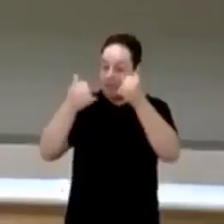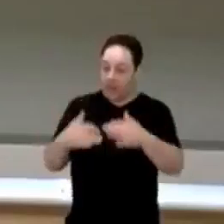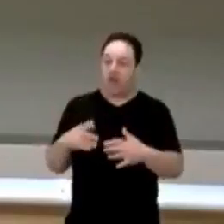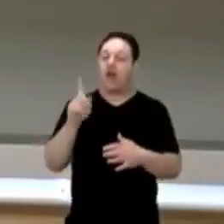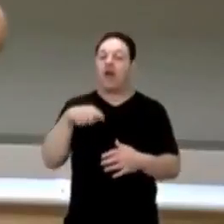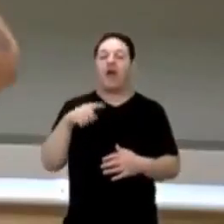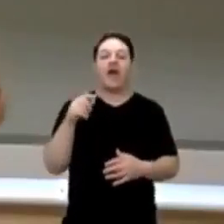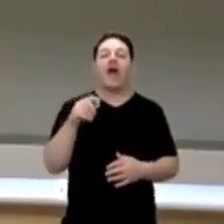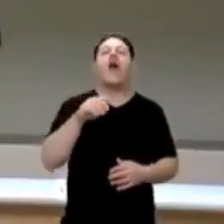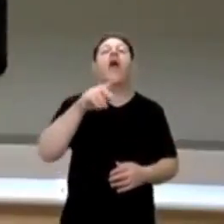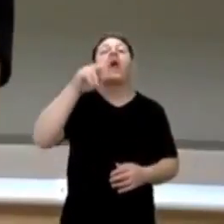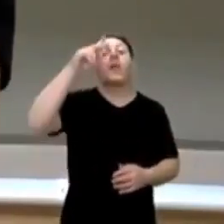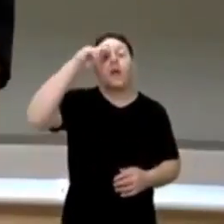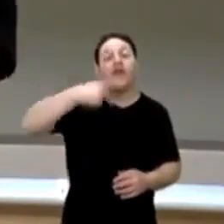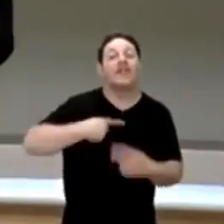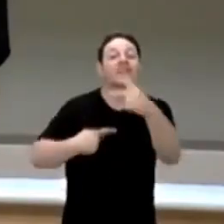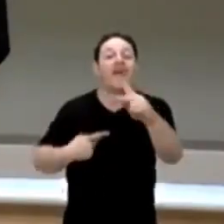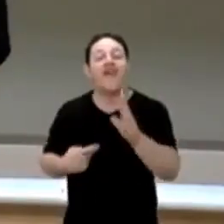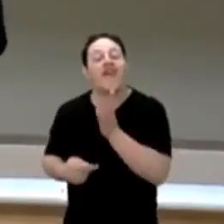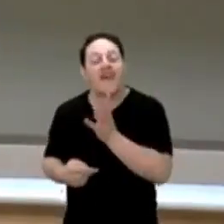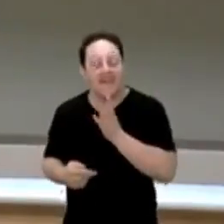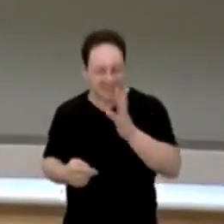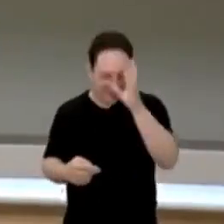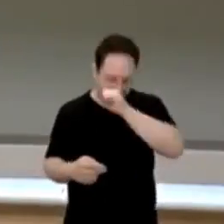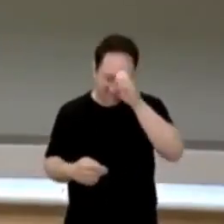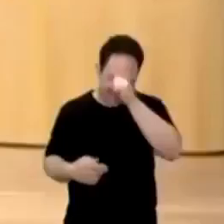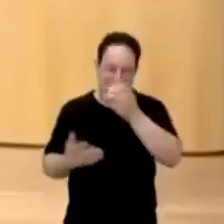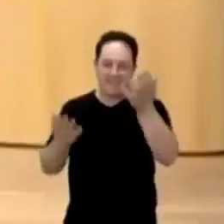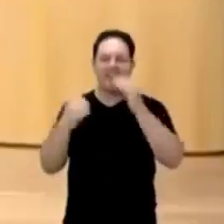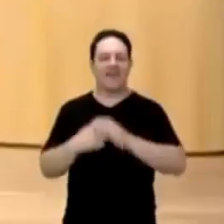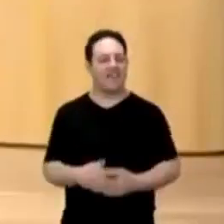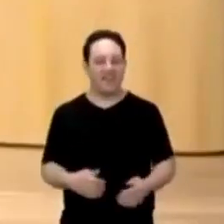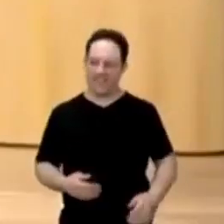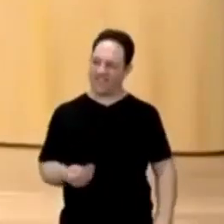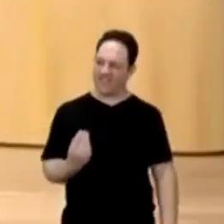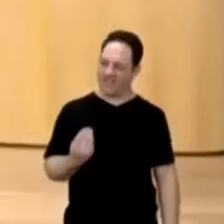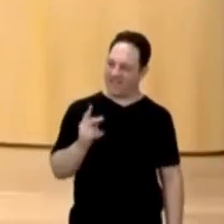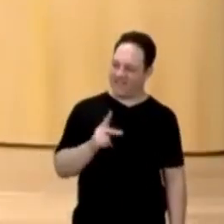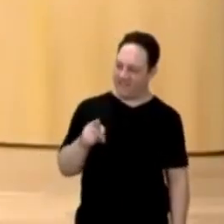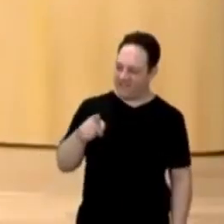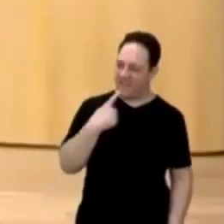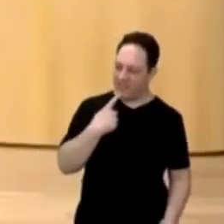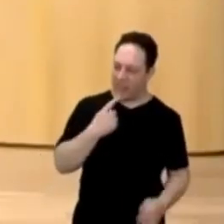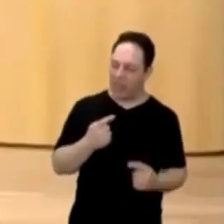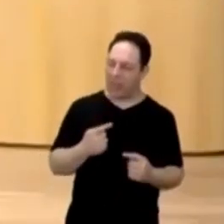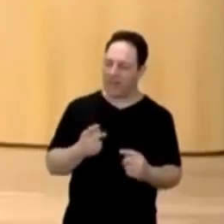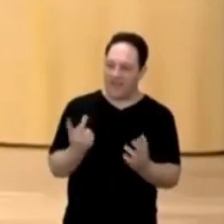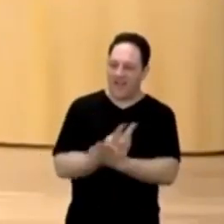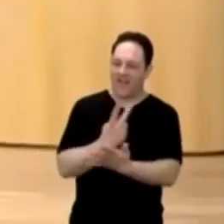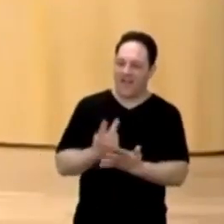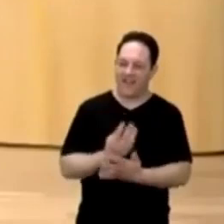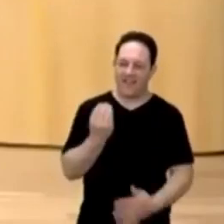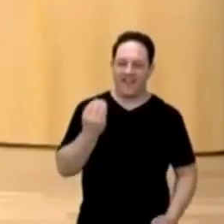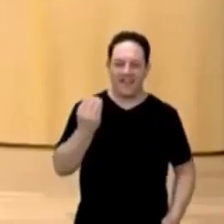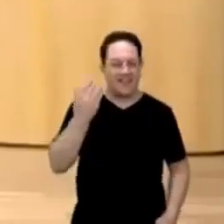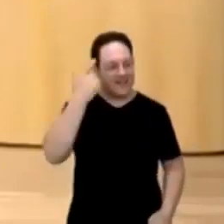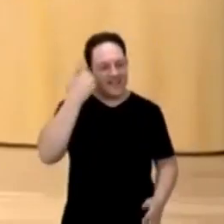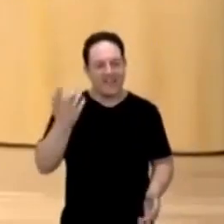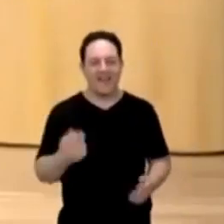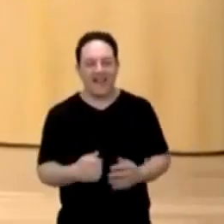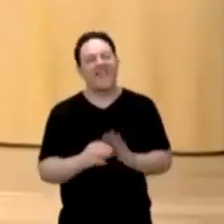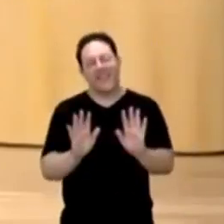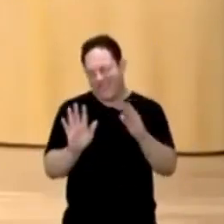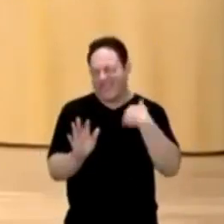autopessoal. Gente, autoconhecimento, pelo amor de Deus, o que, que é isso? Ih, professor, tá aí. Inventando palavra, inventando palavra. Não existe, professora, não sei o que você tá falando. É, mas acho que